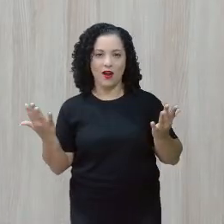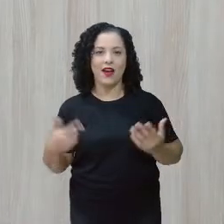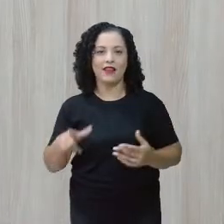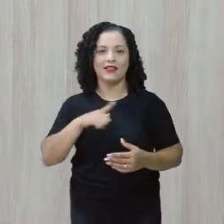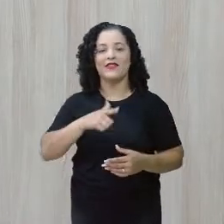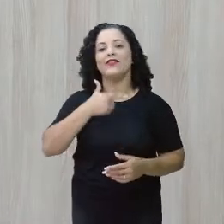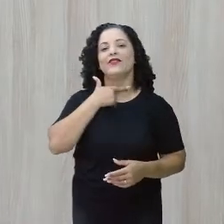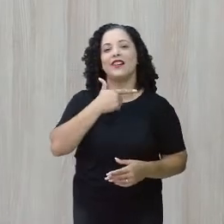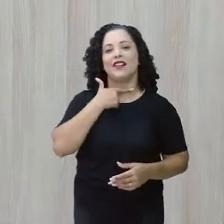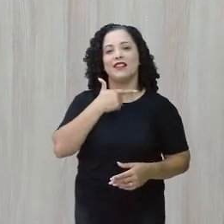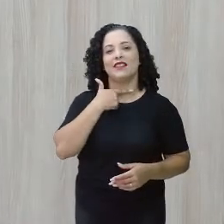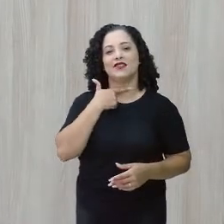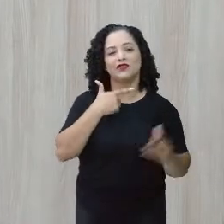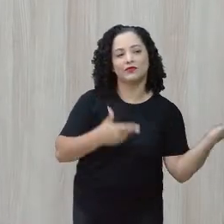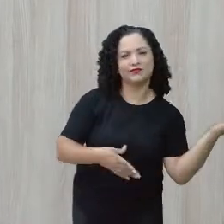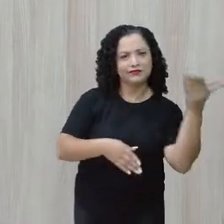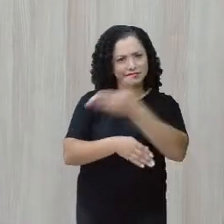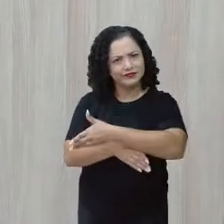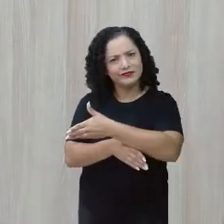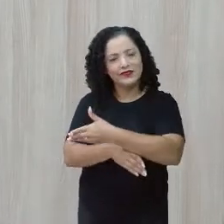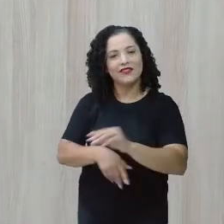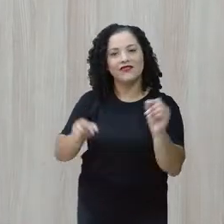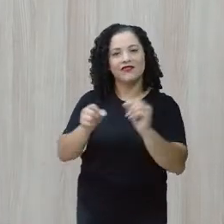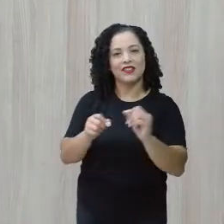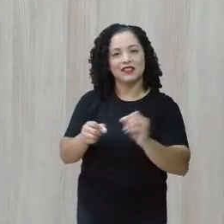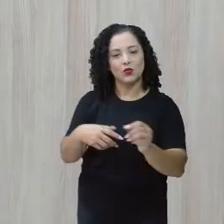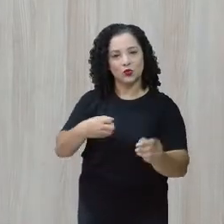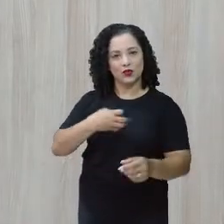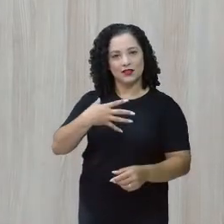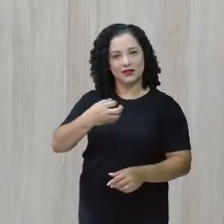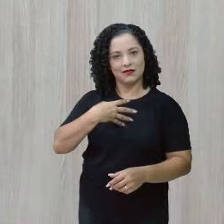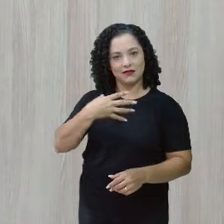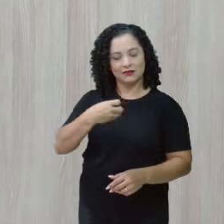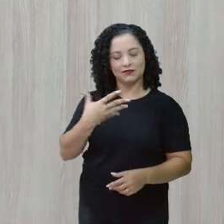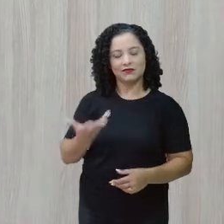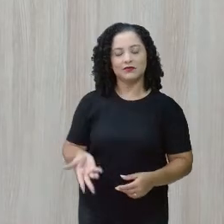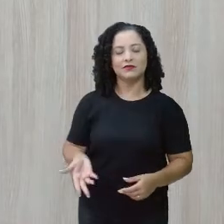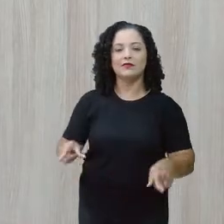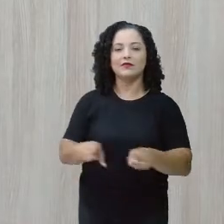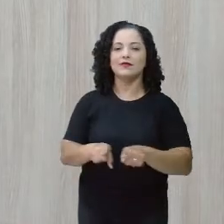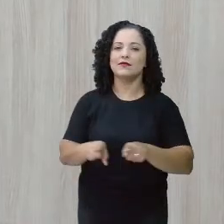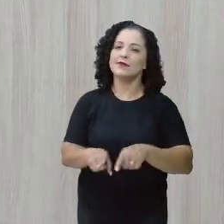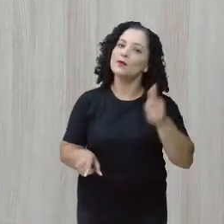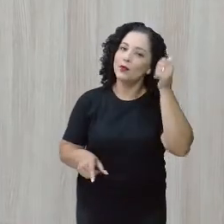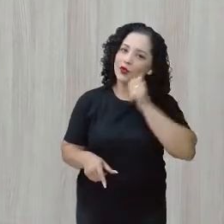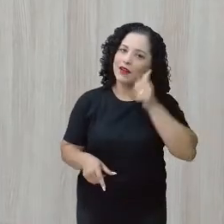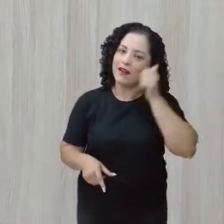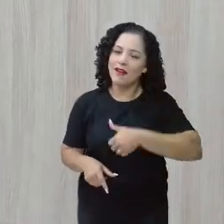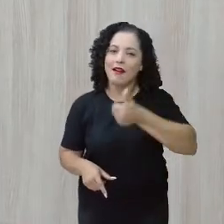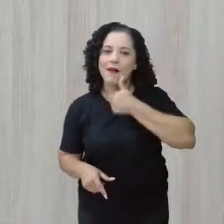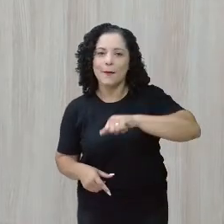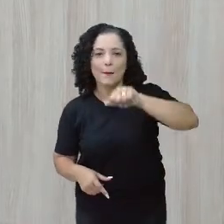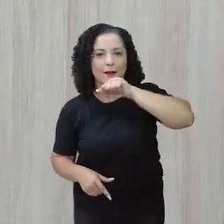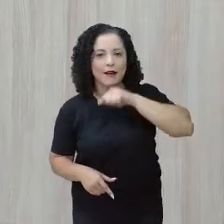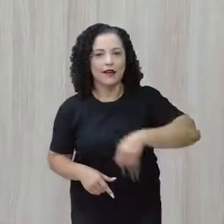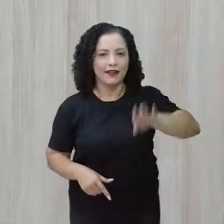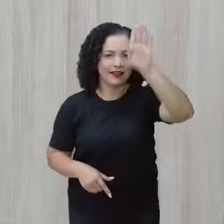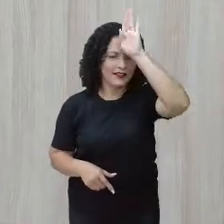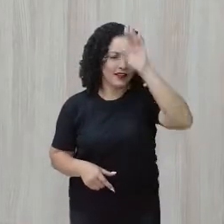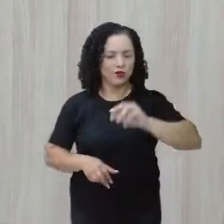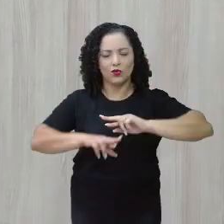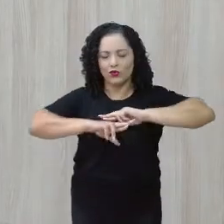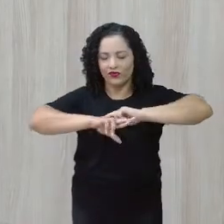vagas nas consultas. Então, fala para eles. E pede aí também para as mulheres, né, para a mãe, para as tias,